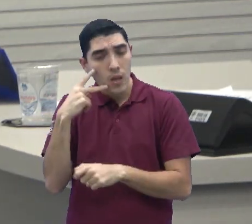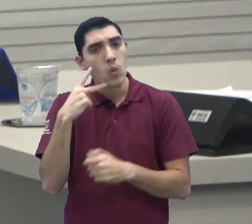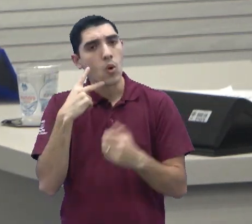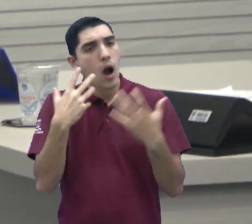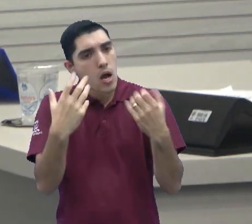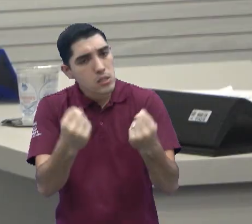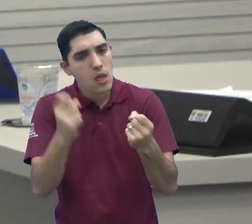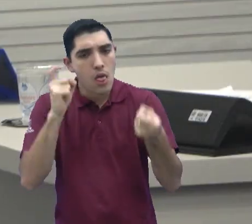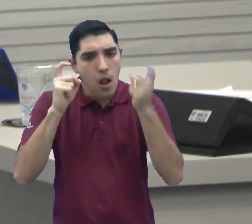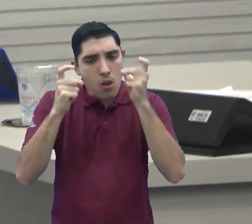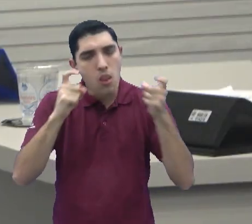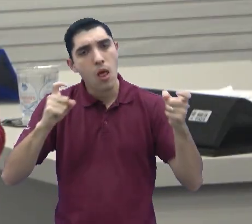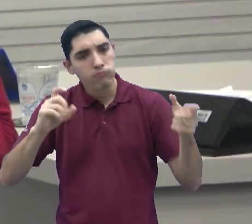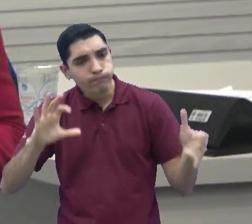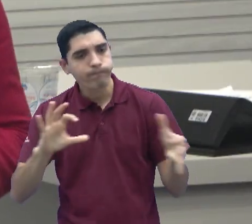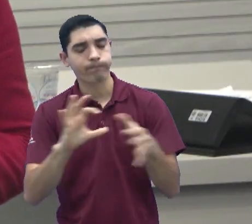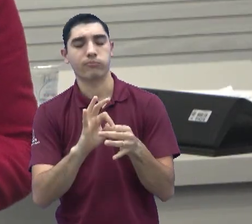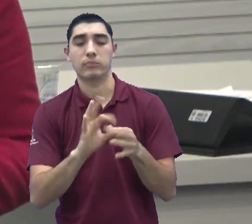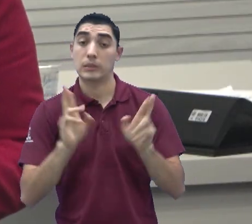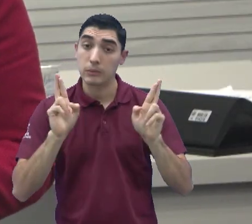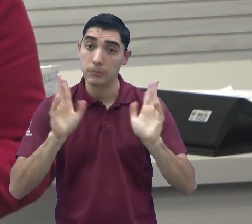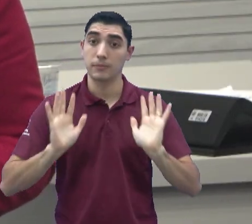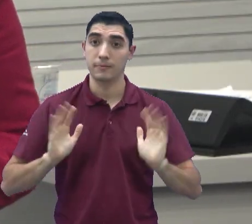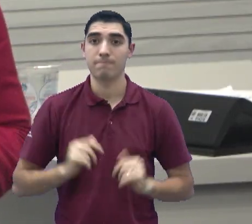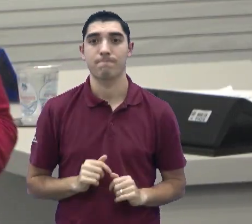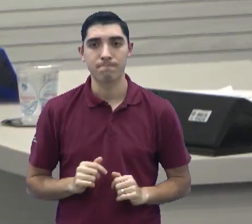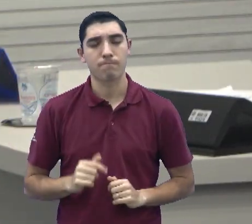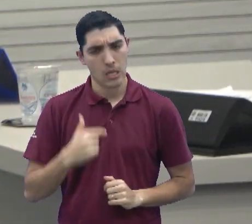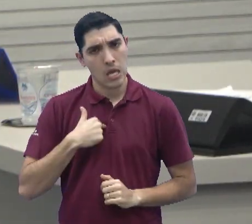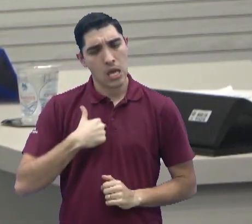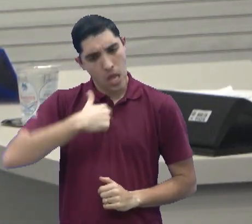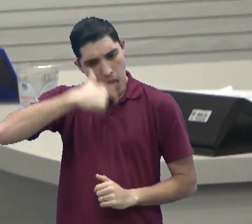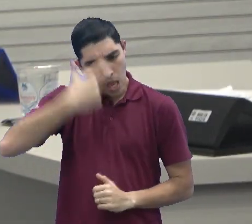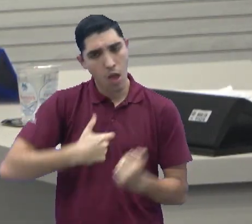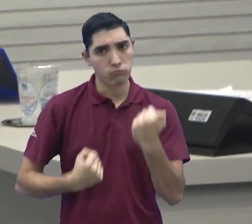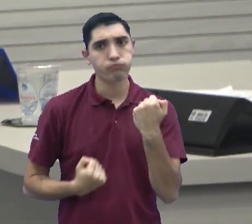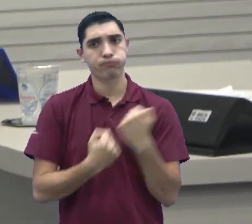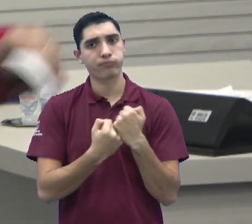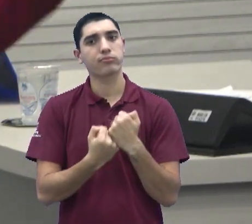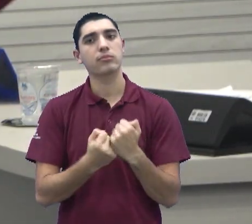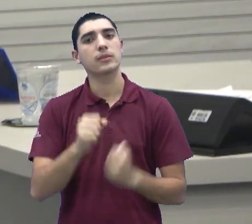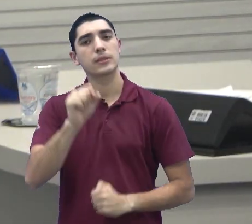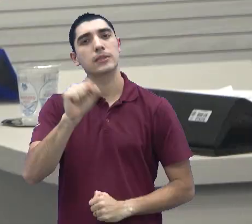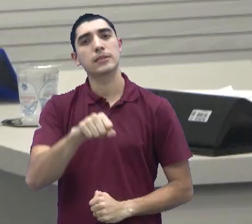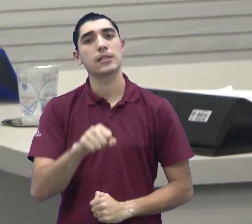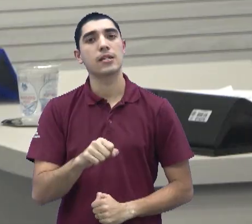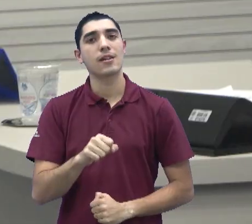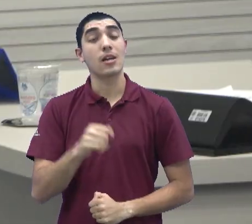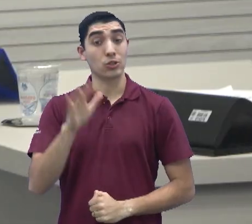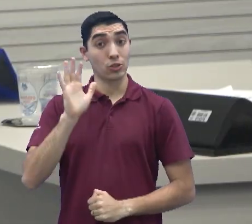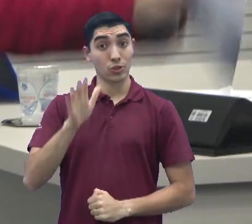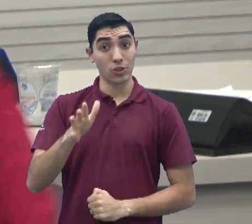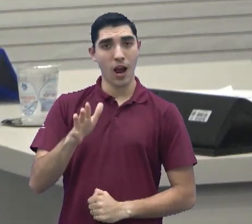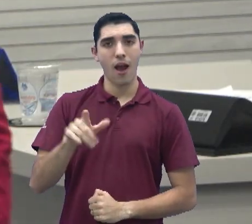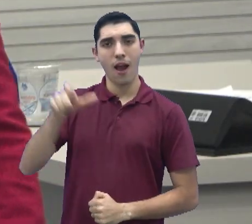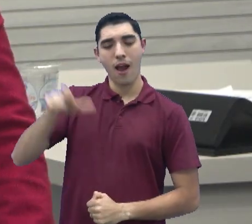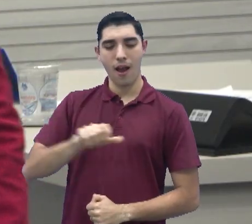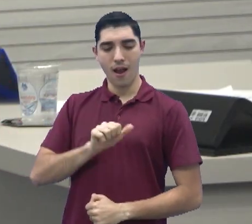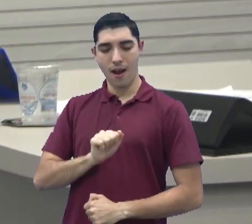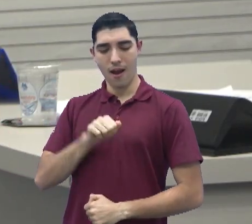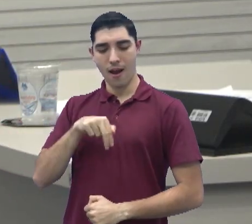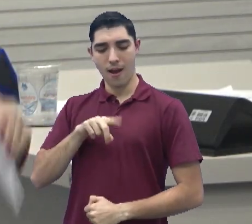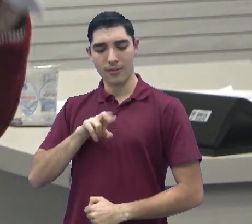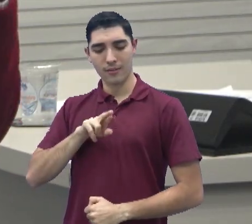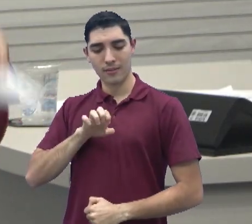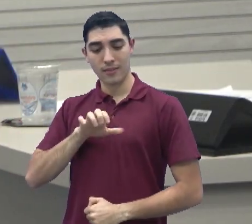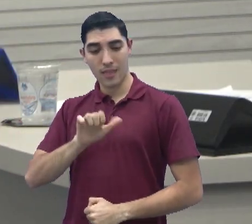no pleito de vocês. Então, podem contar conosco. Eu recebi, em nome da Andréia, eu